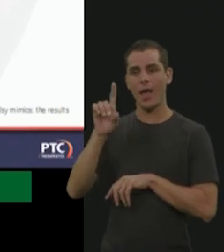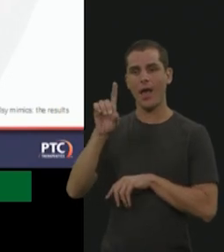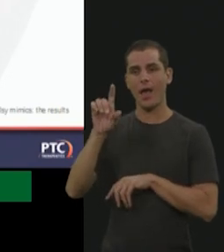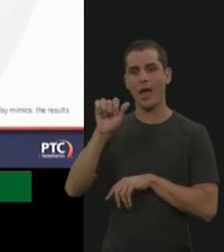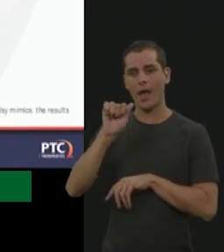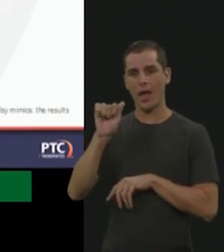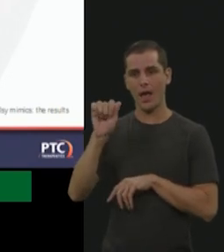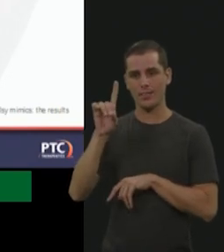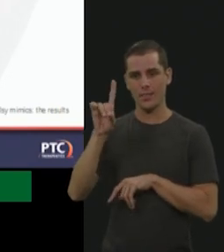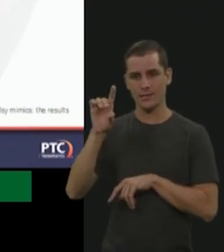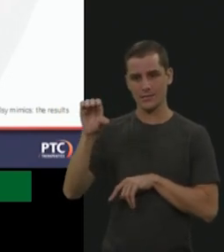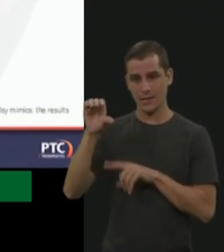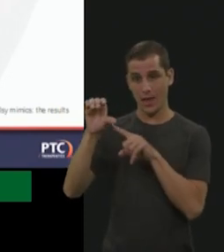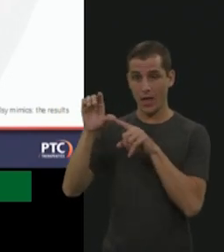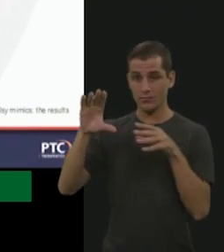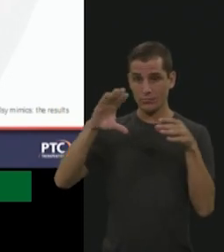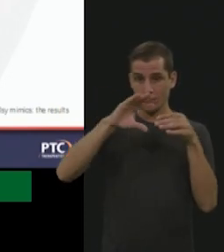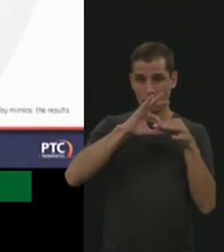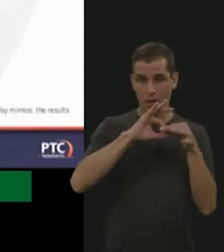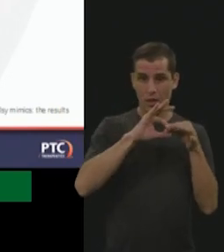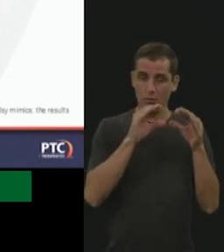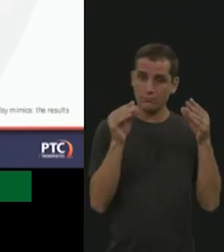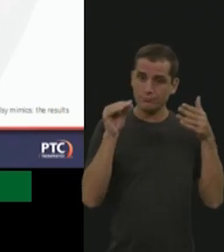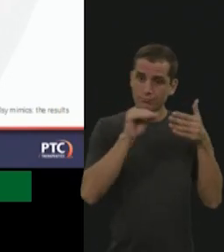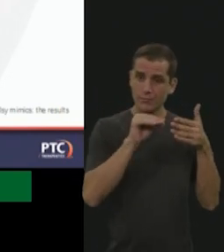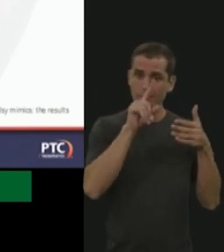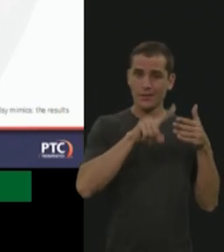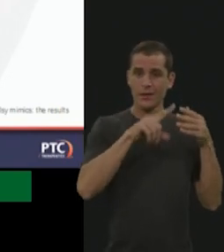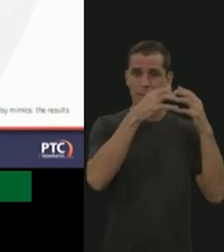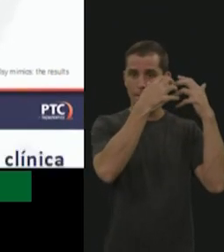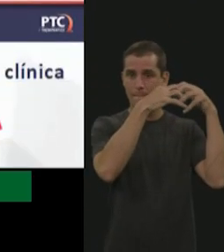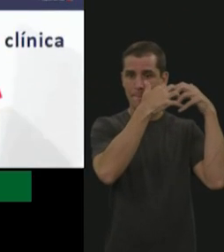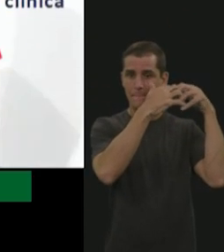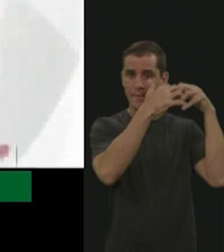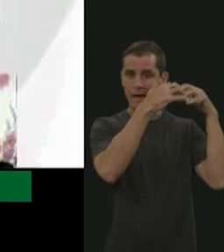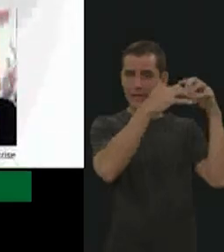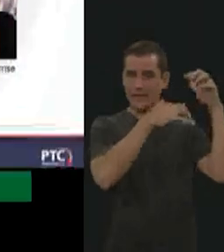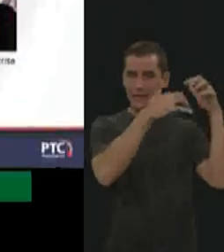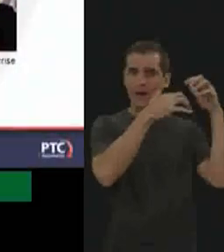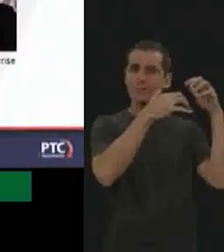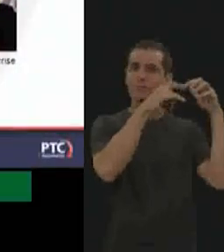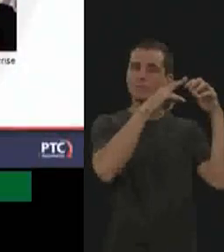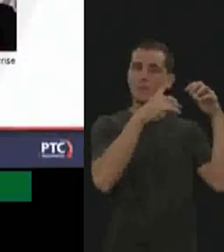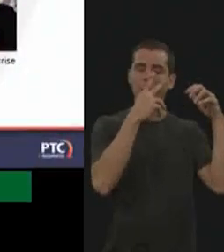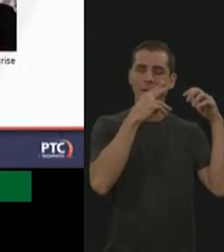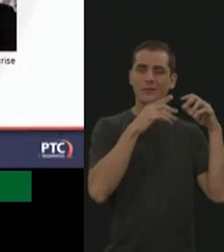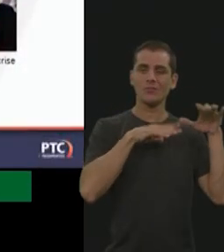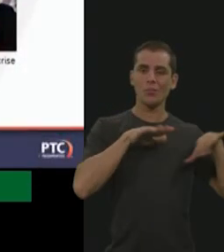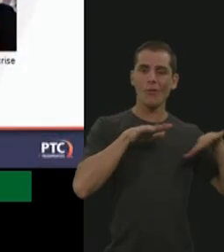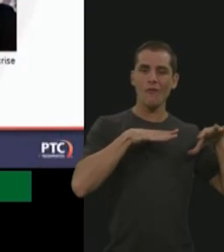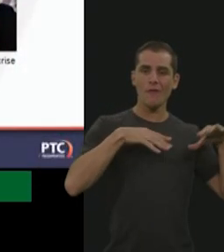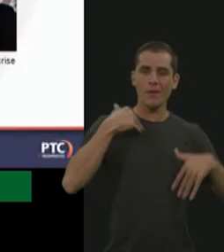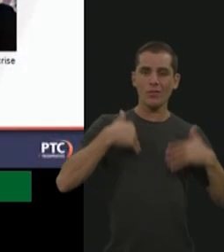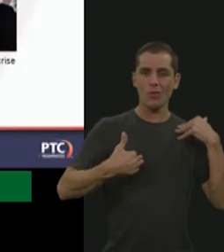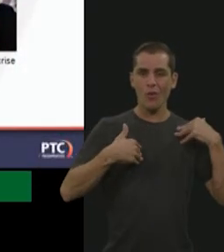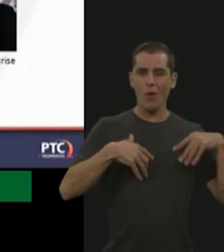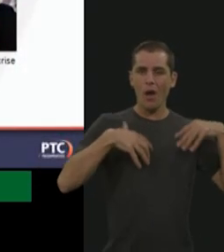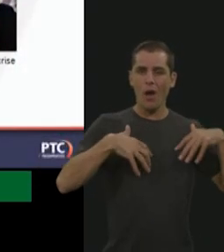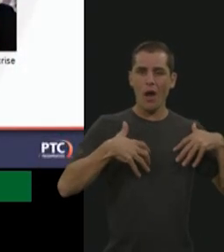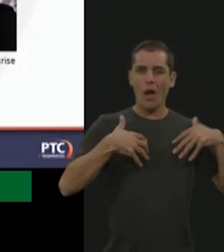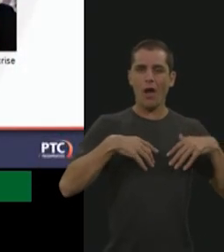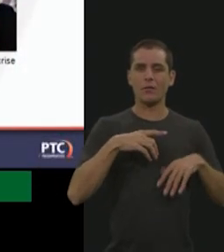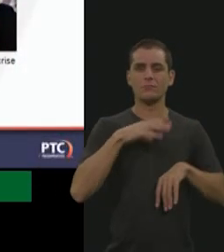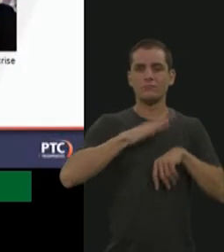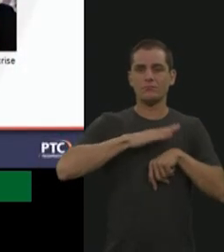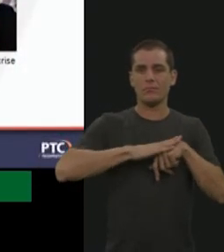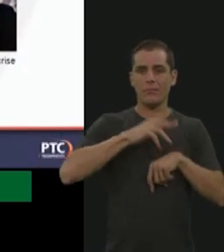paralisia cerebral discinética, ou seja, o paciente apresentava esses movimentos involuntários. Aqui um outro exemplo, né, na história clássica,